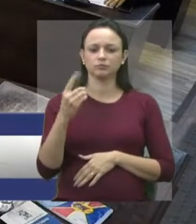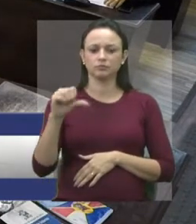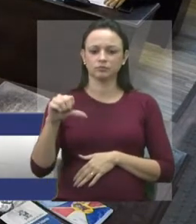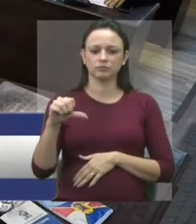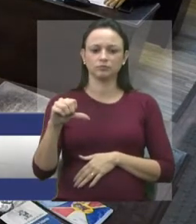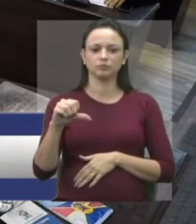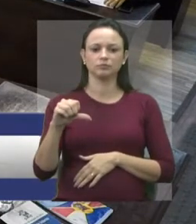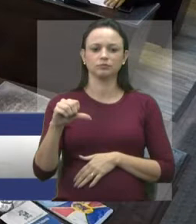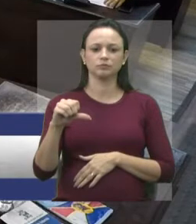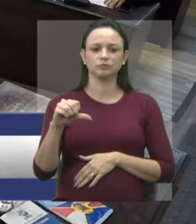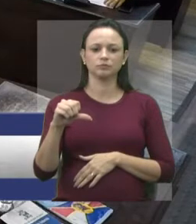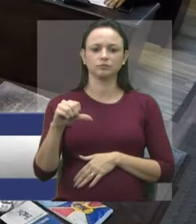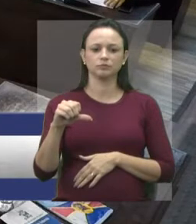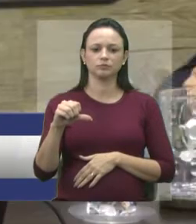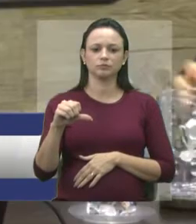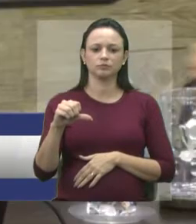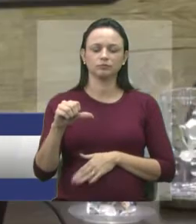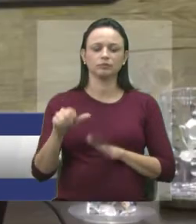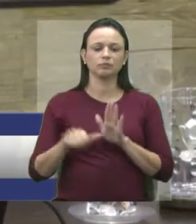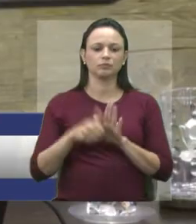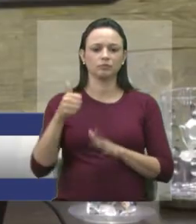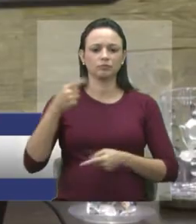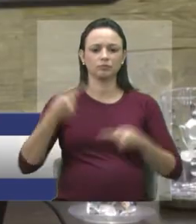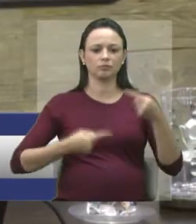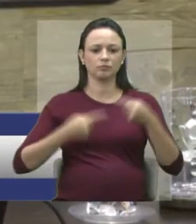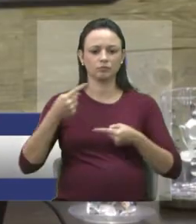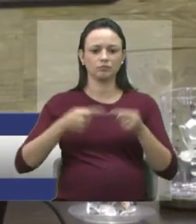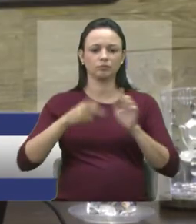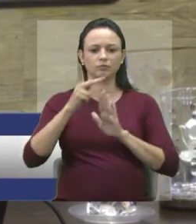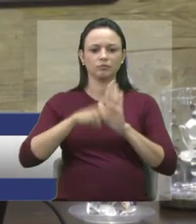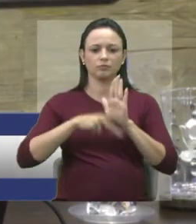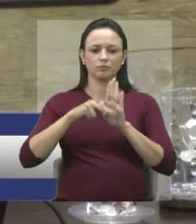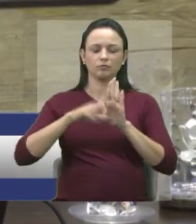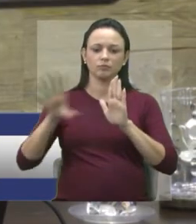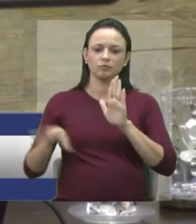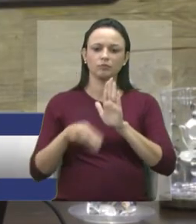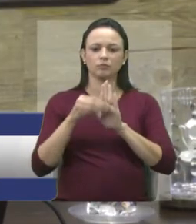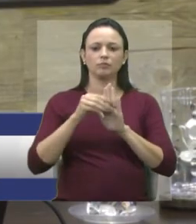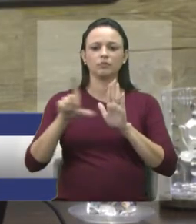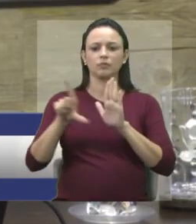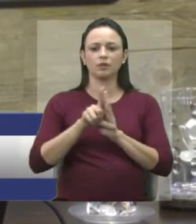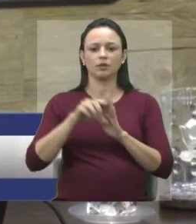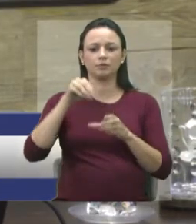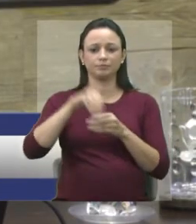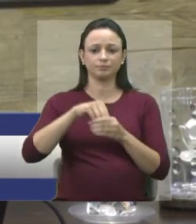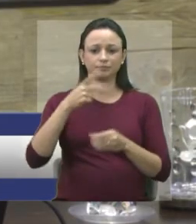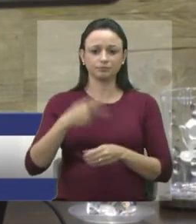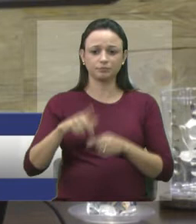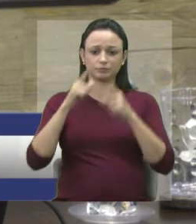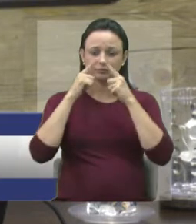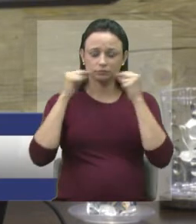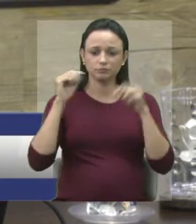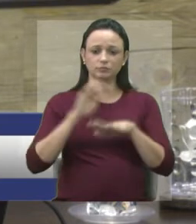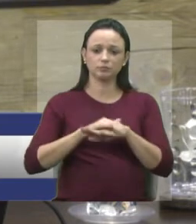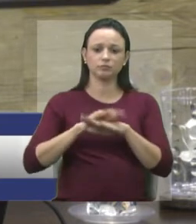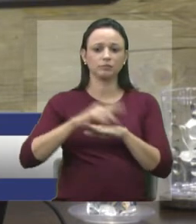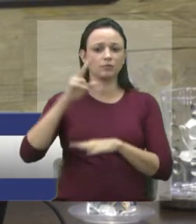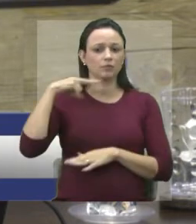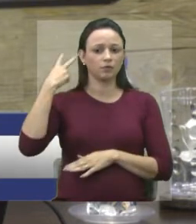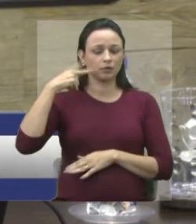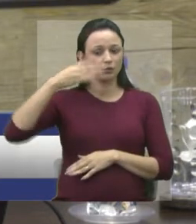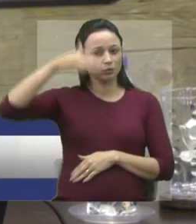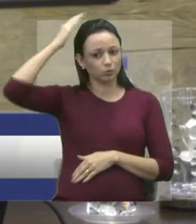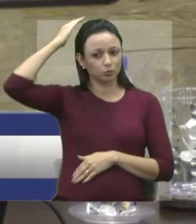2/2019. Primeira discussão do projeto de emenda à lei orgânica do município, de iniciativa dos vereadores